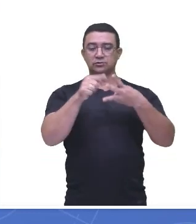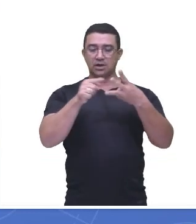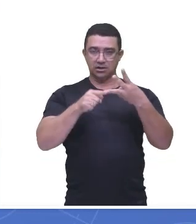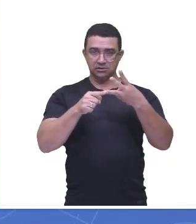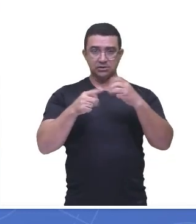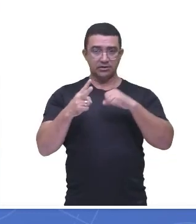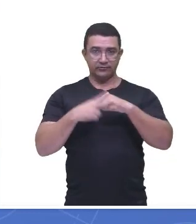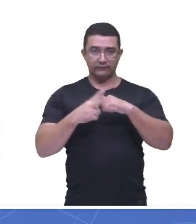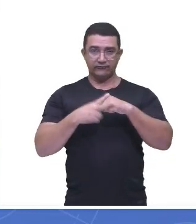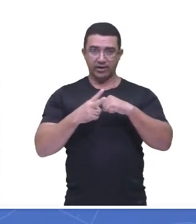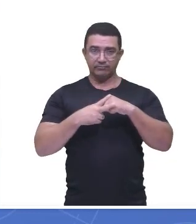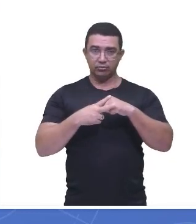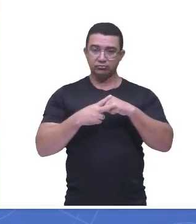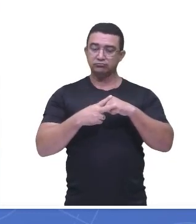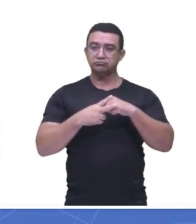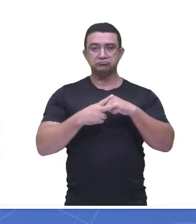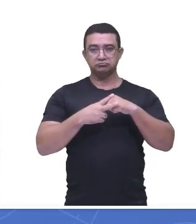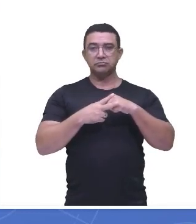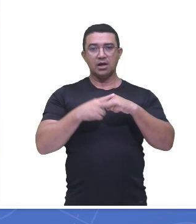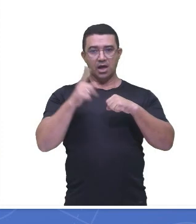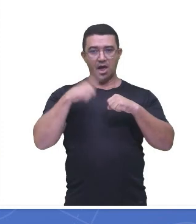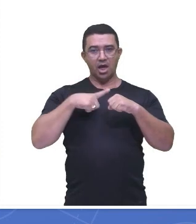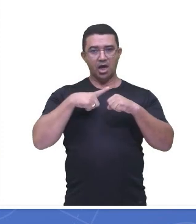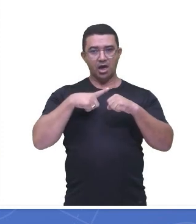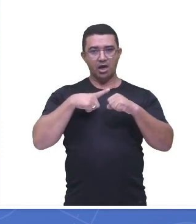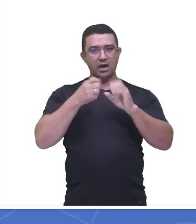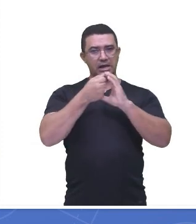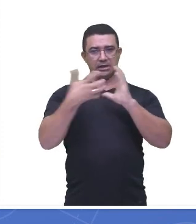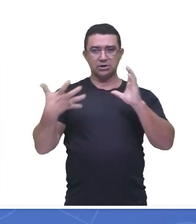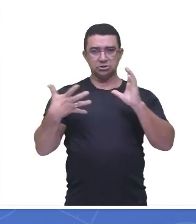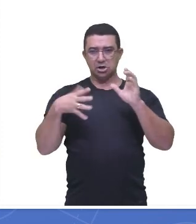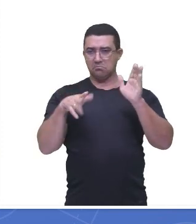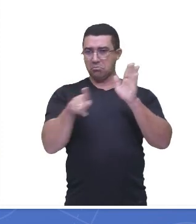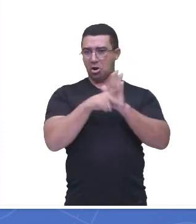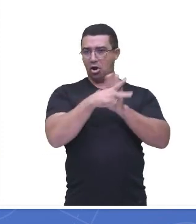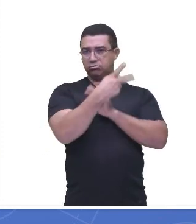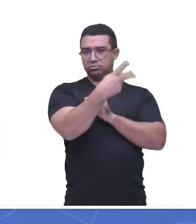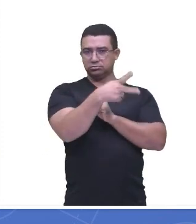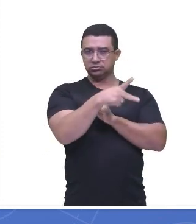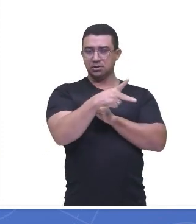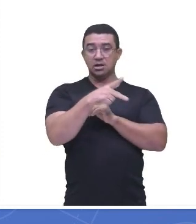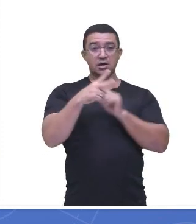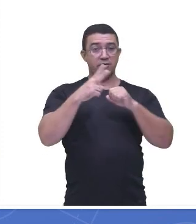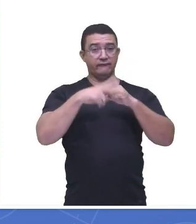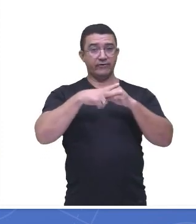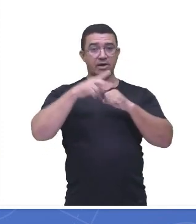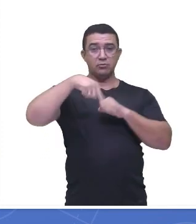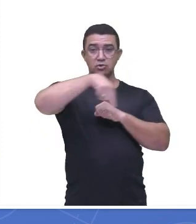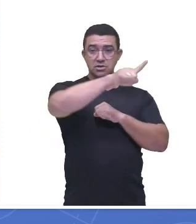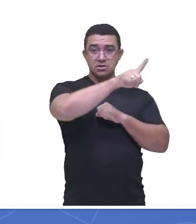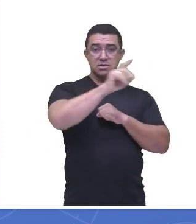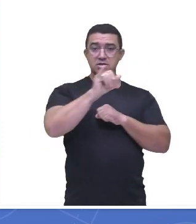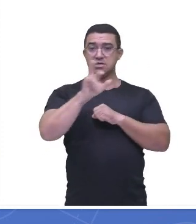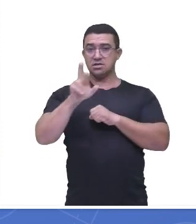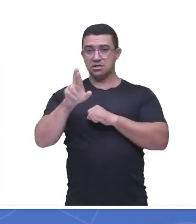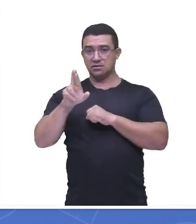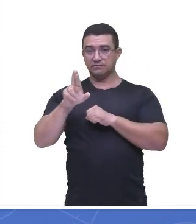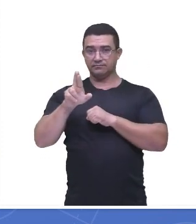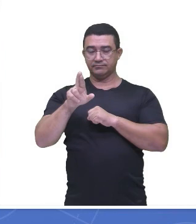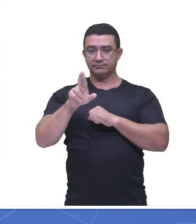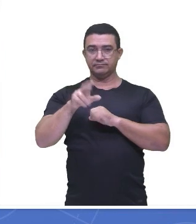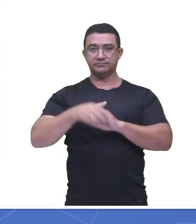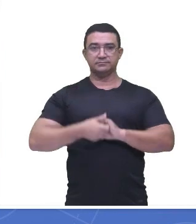aqui, eles têm suas particularidades. O verbo ir não tem nada a ver com ia, como é na